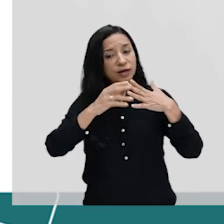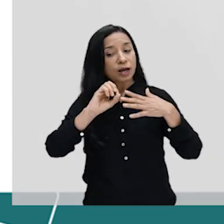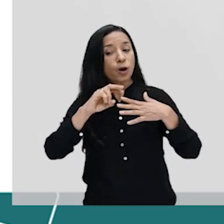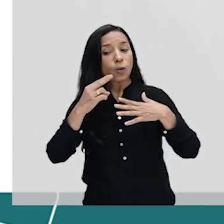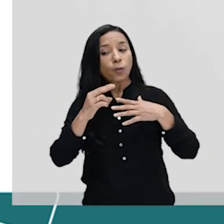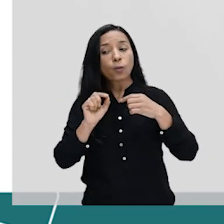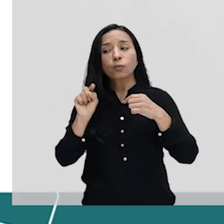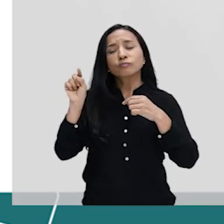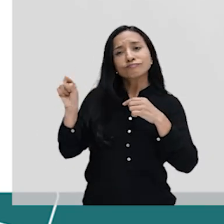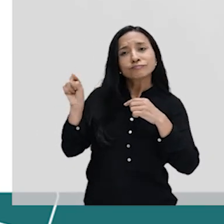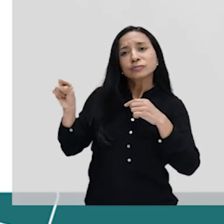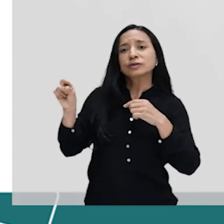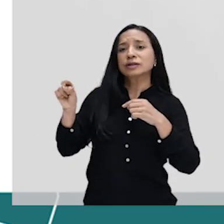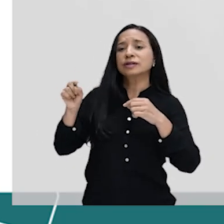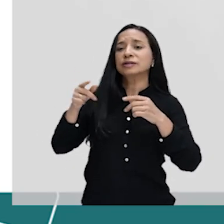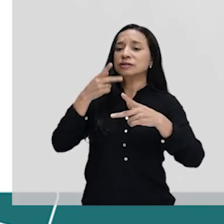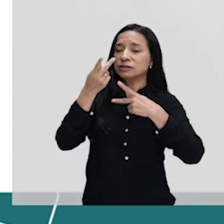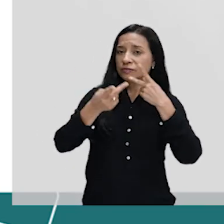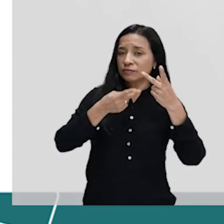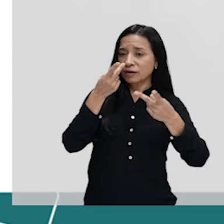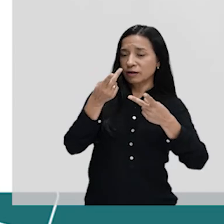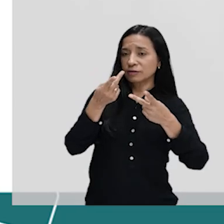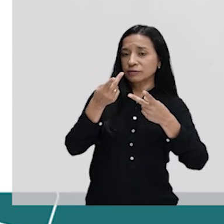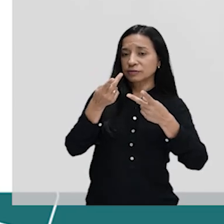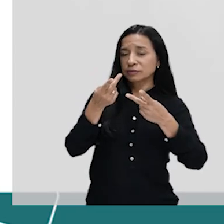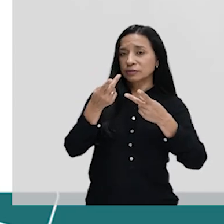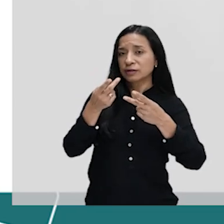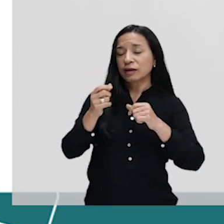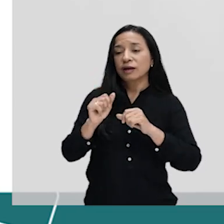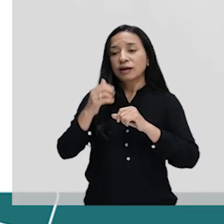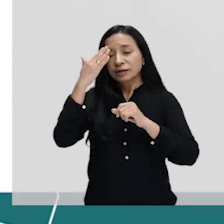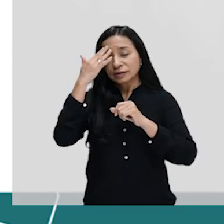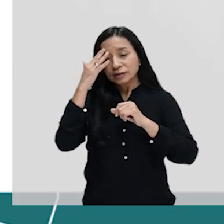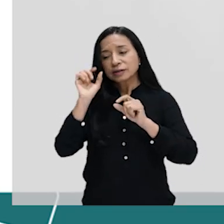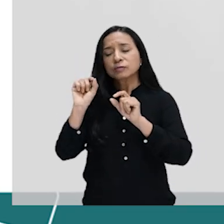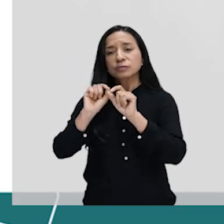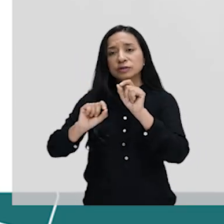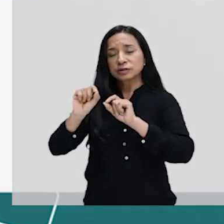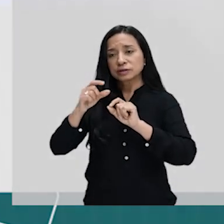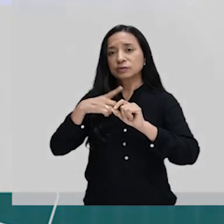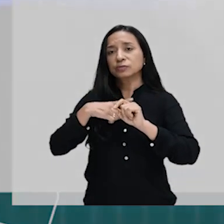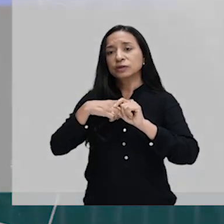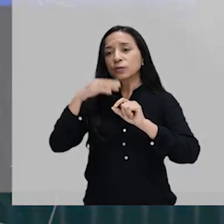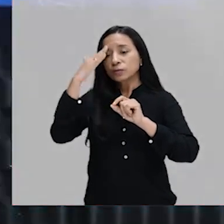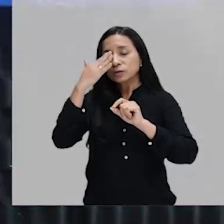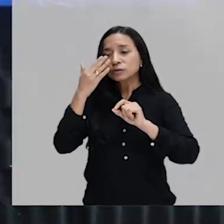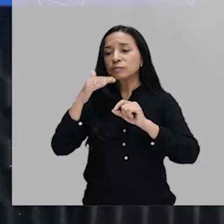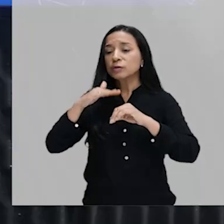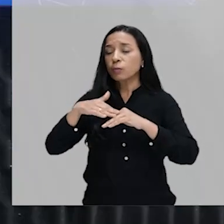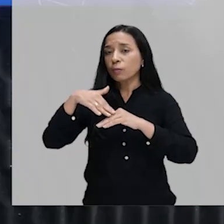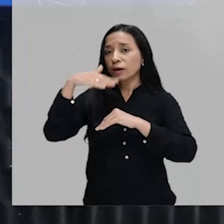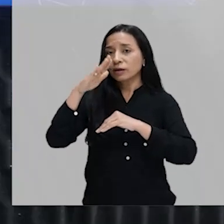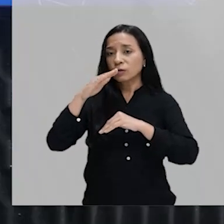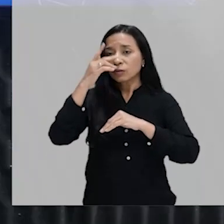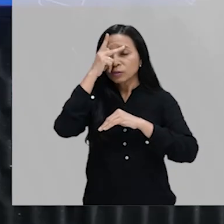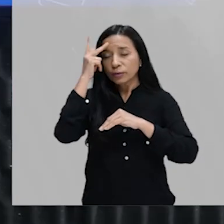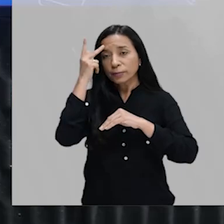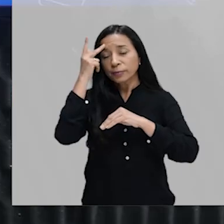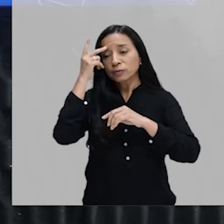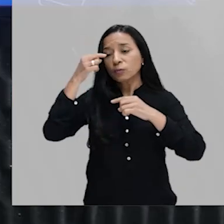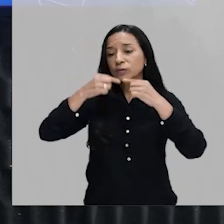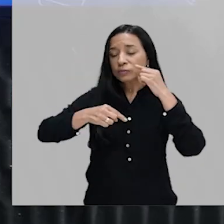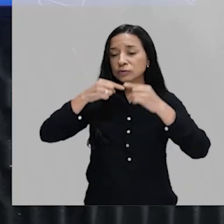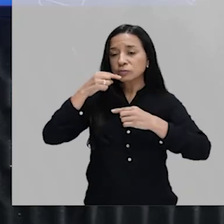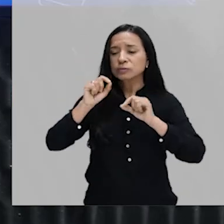isso aqui, porque uma vez que nós compreendemos isso, a gente já tem um entendimento maior sobre as pessoas do discurso, né?